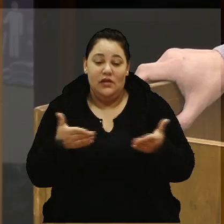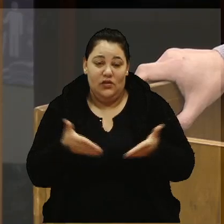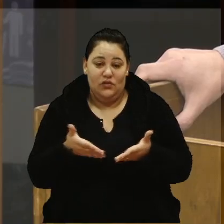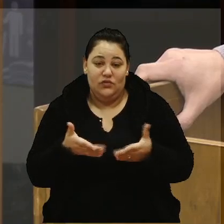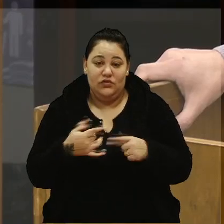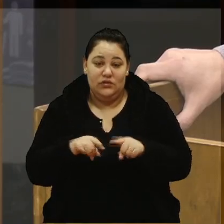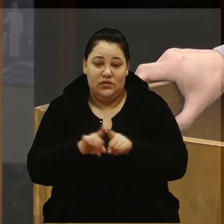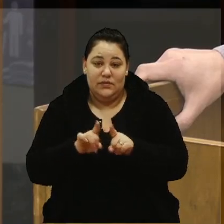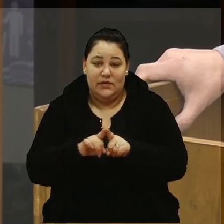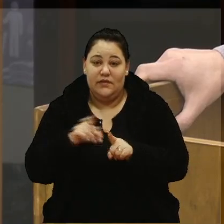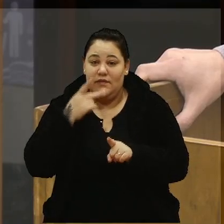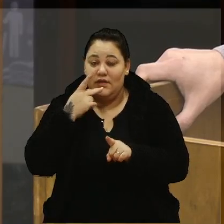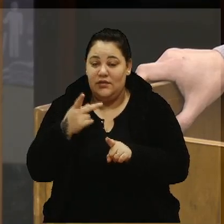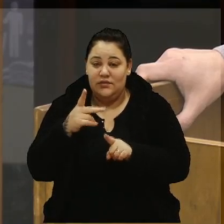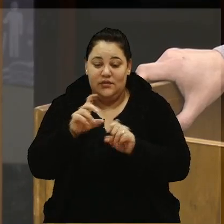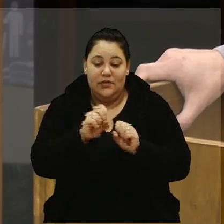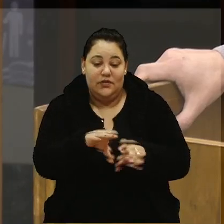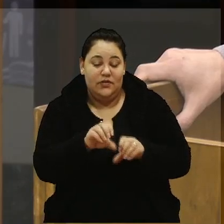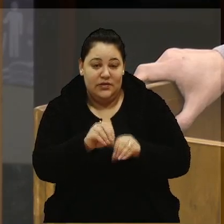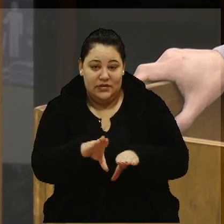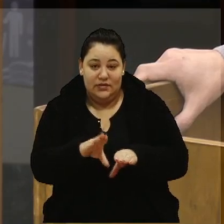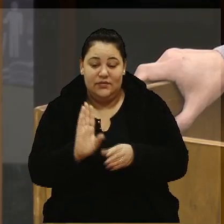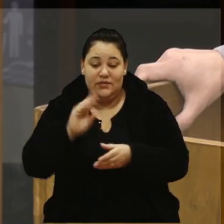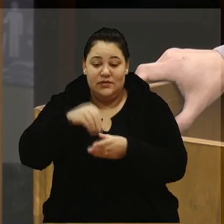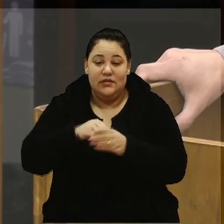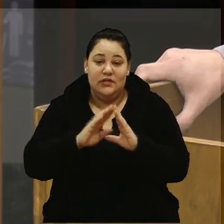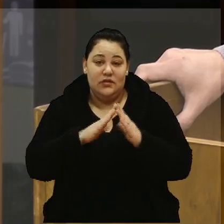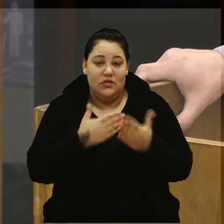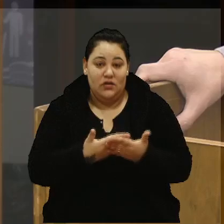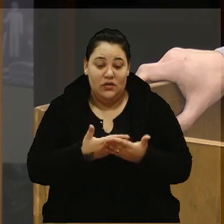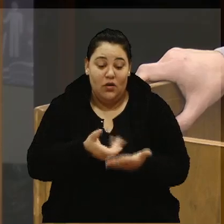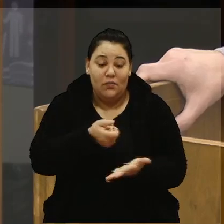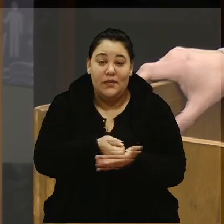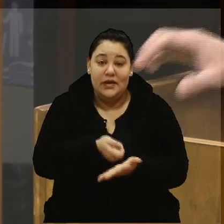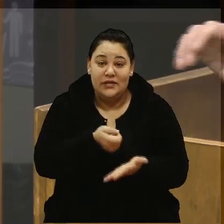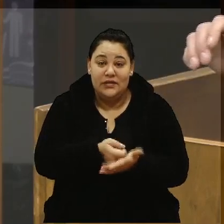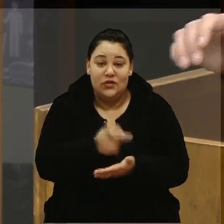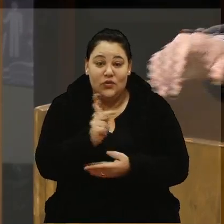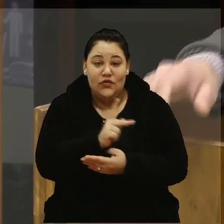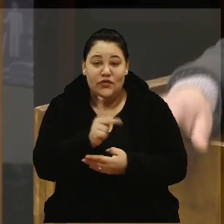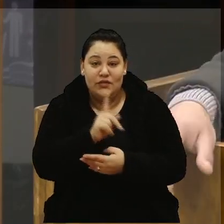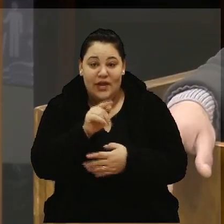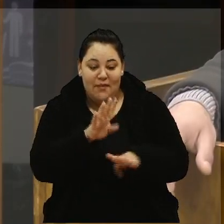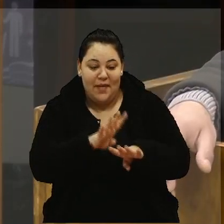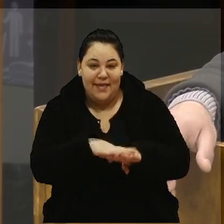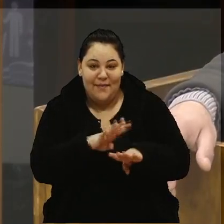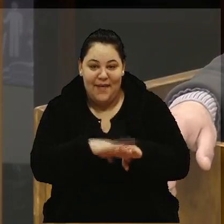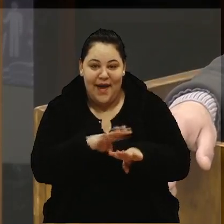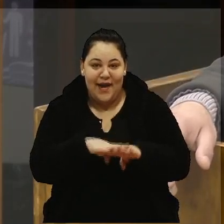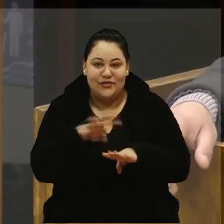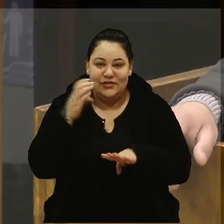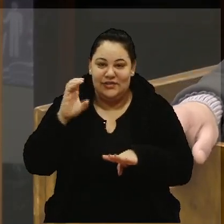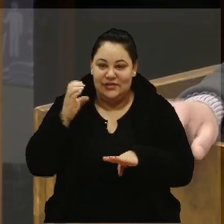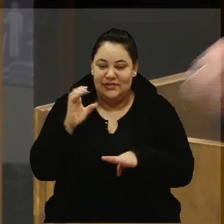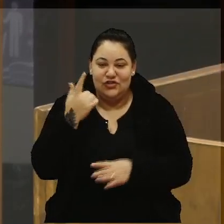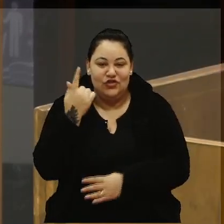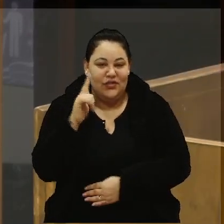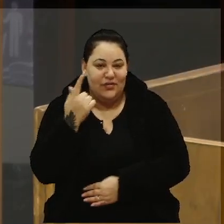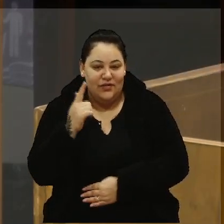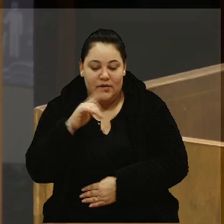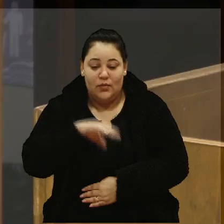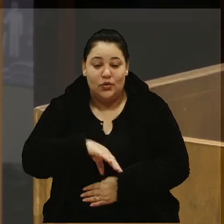da educação, juntamente das escolas, a obrigação do professor é matemática, ciência, geografia,